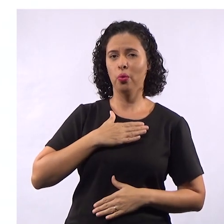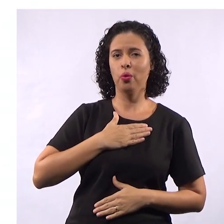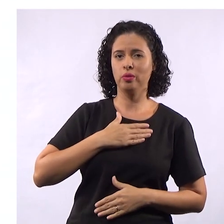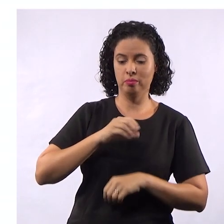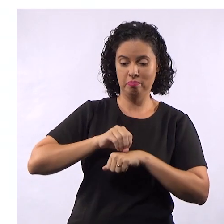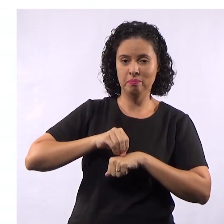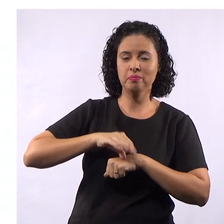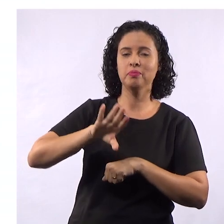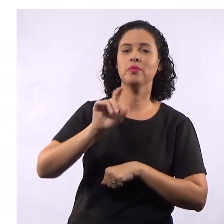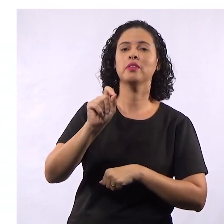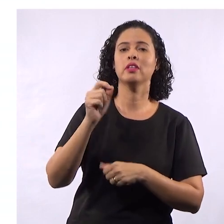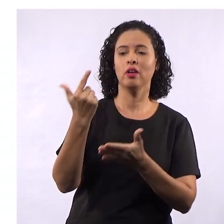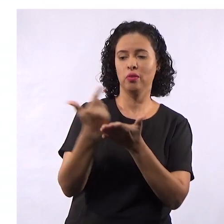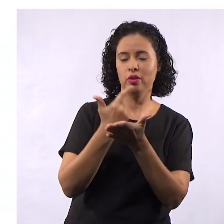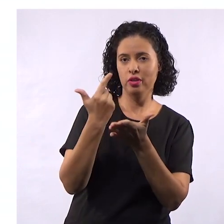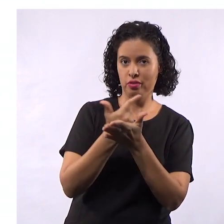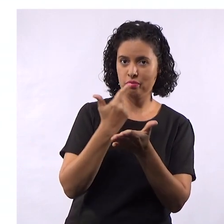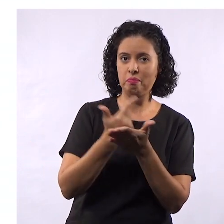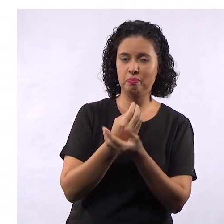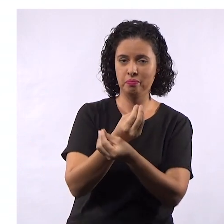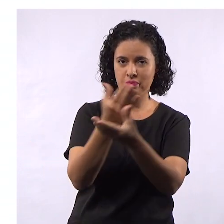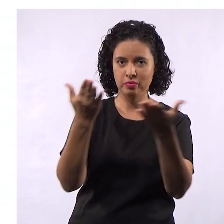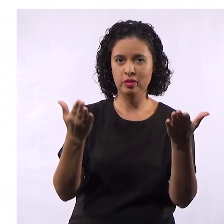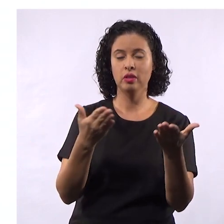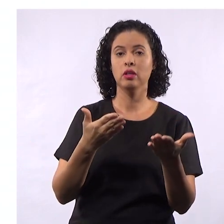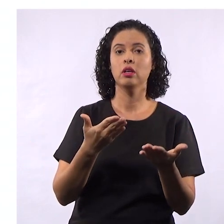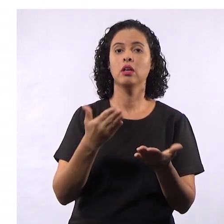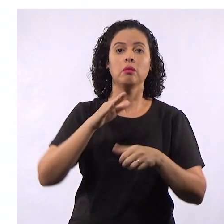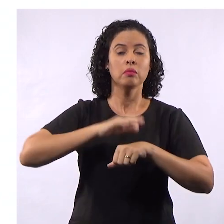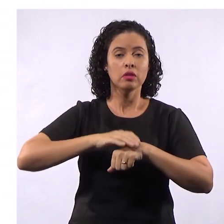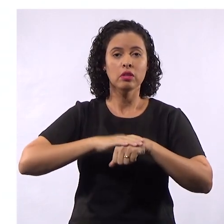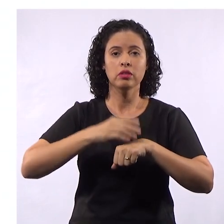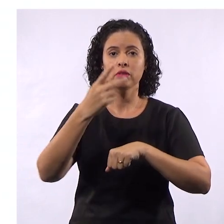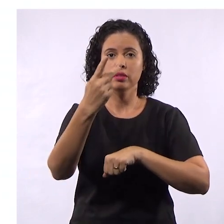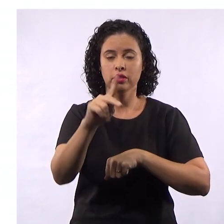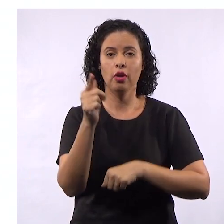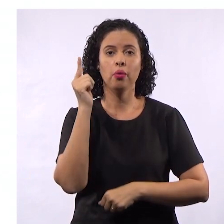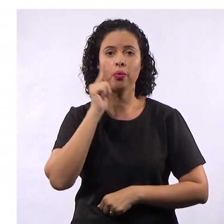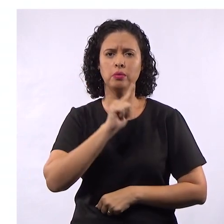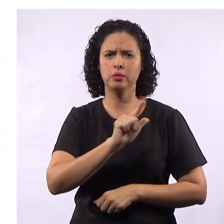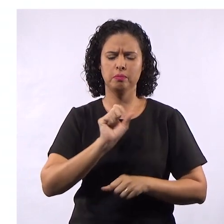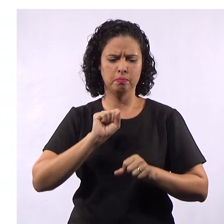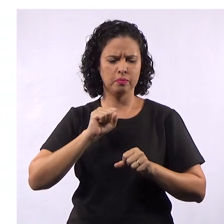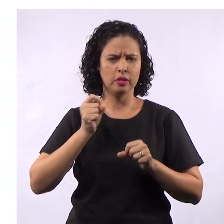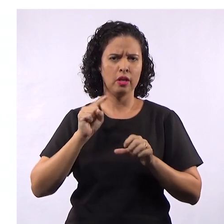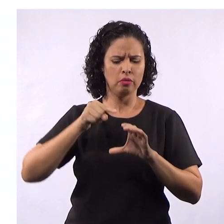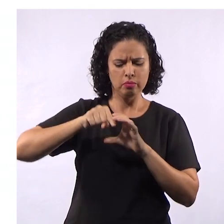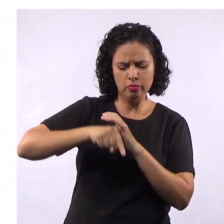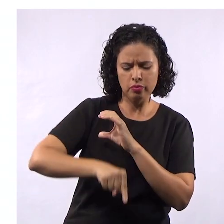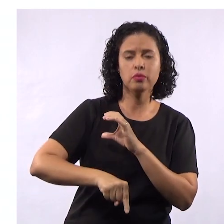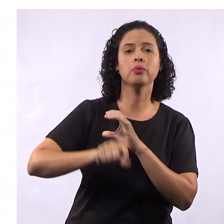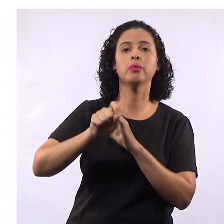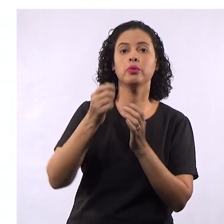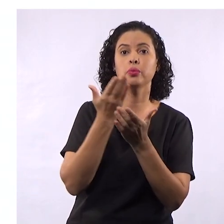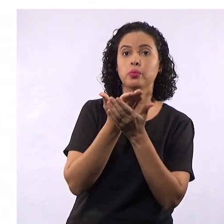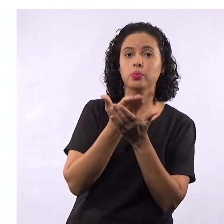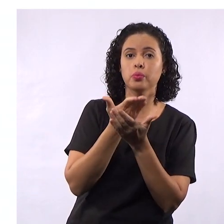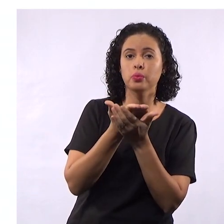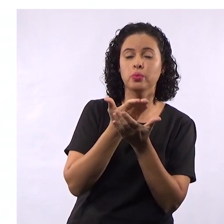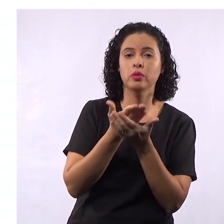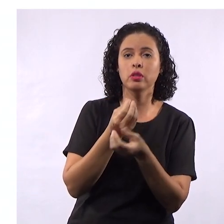a recomendação de uma bibliografia, onde o aluno vai poder estar aí, de fato, se debruçando nesse livro aqui do Paulo